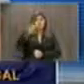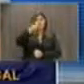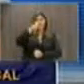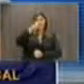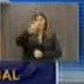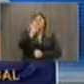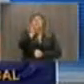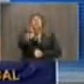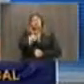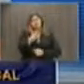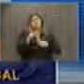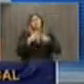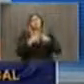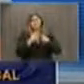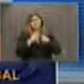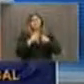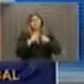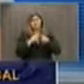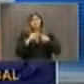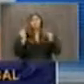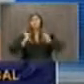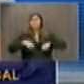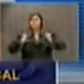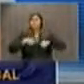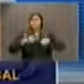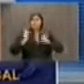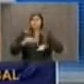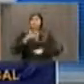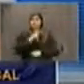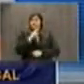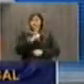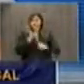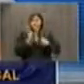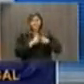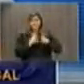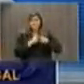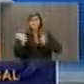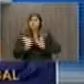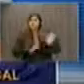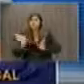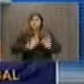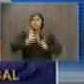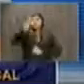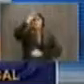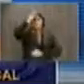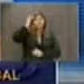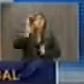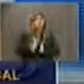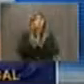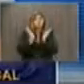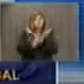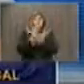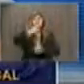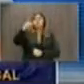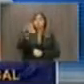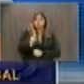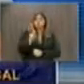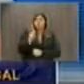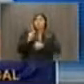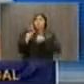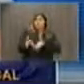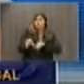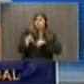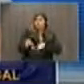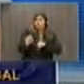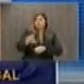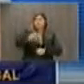garantir que esses equipamentos públicos tenham médicos acessíveis à população mais carente da nossa cidade. Que a educação da nossa cidade tenha